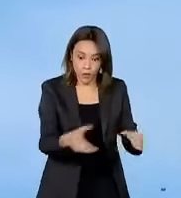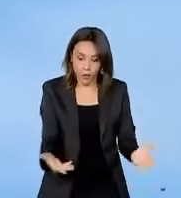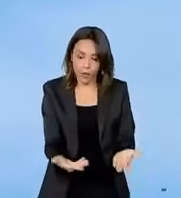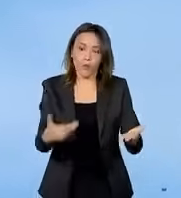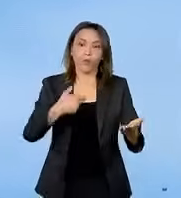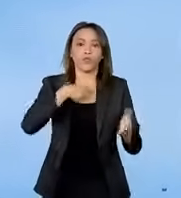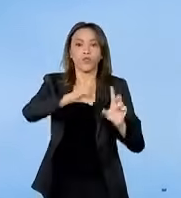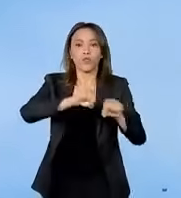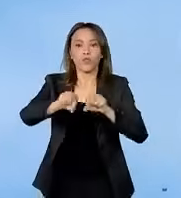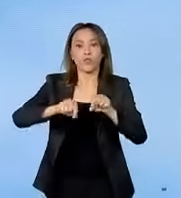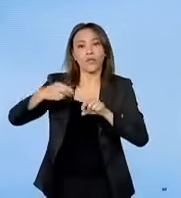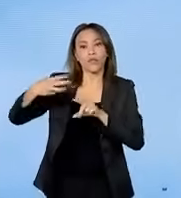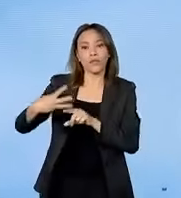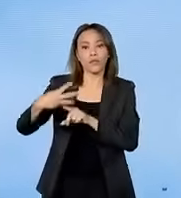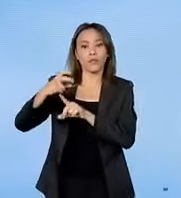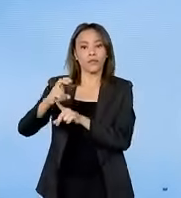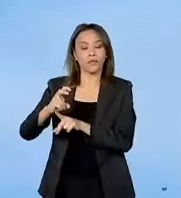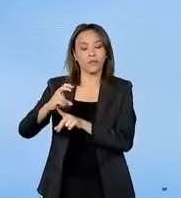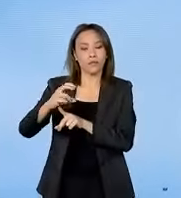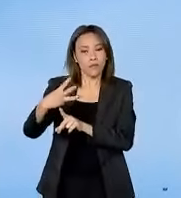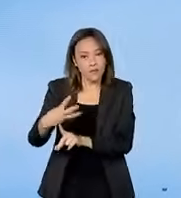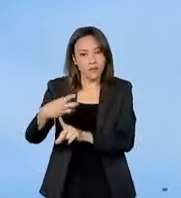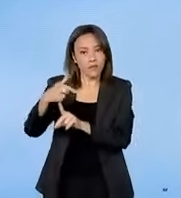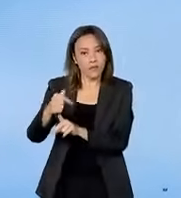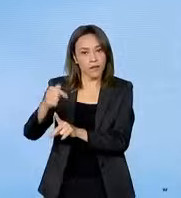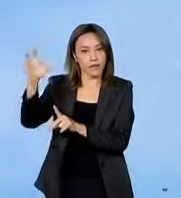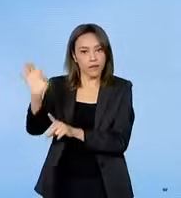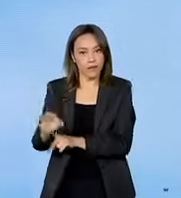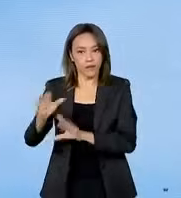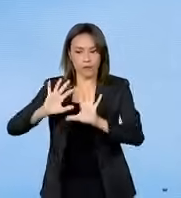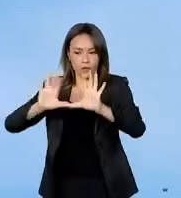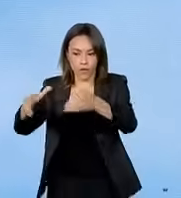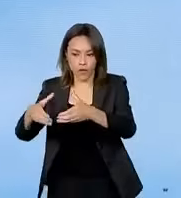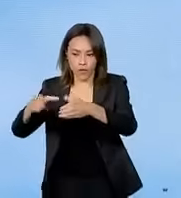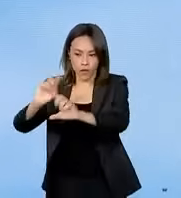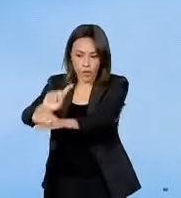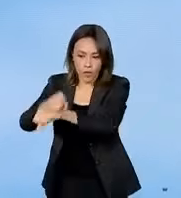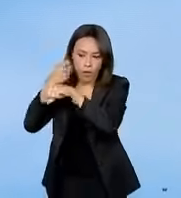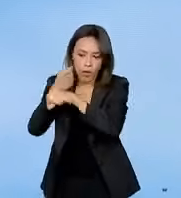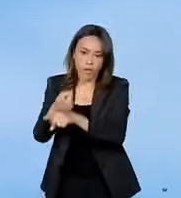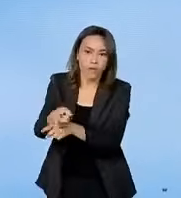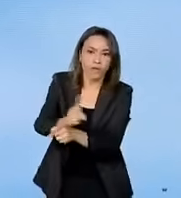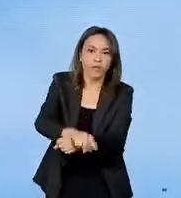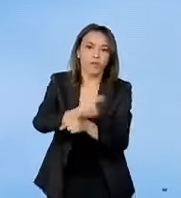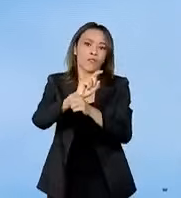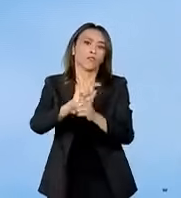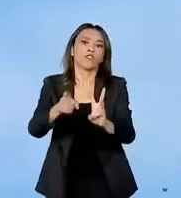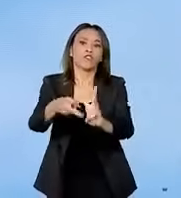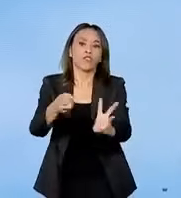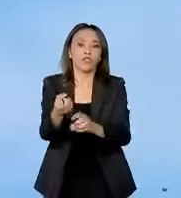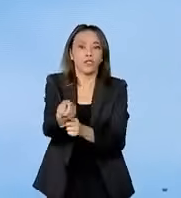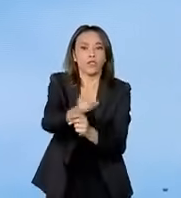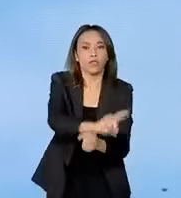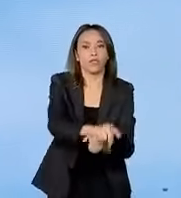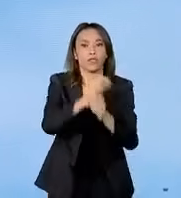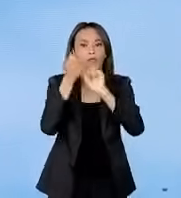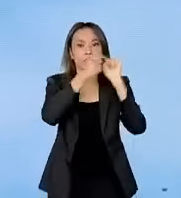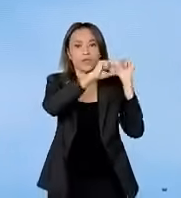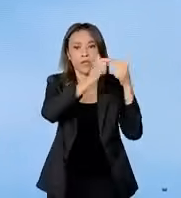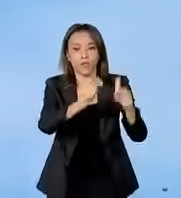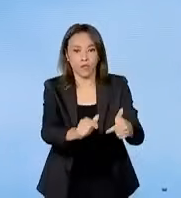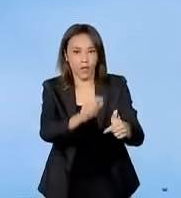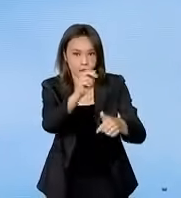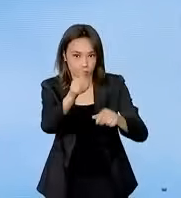hoje, 37% são destinadas a comunidades quilombolas, indígenas, tradicionais e aos